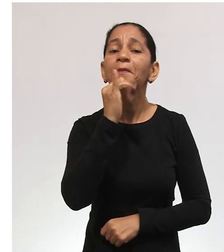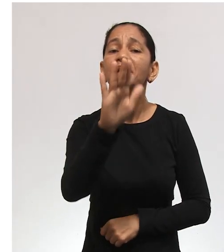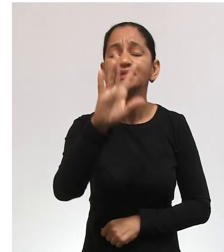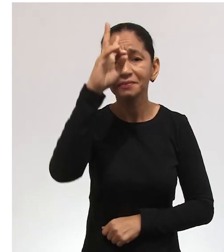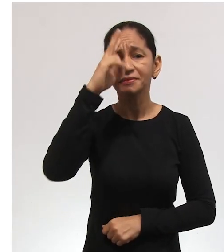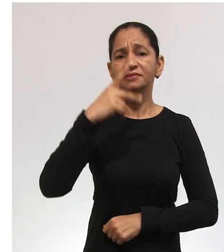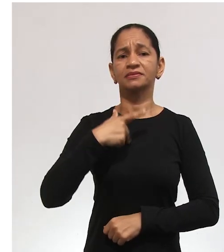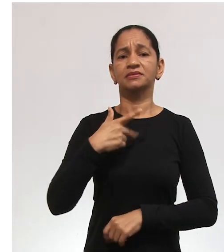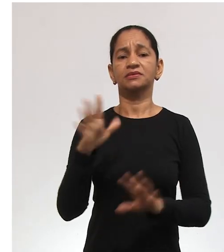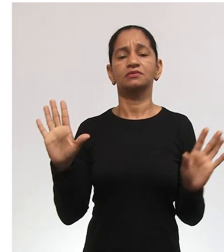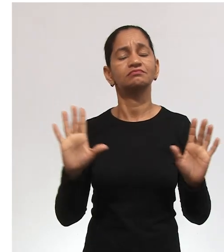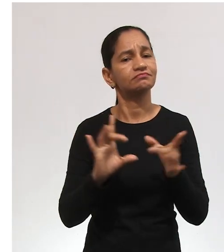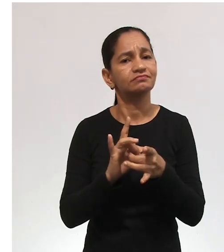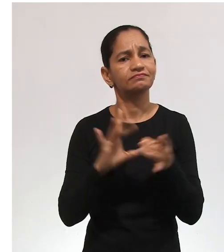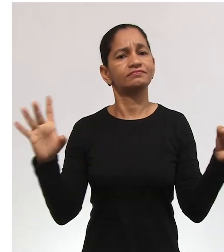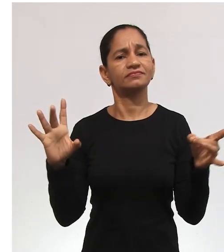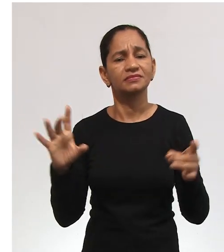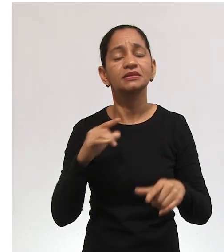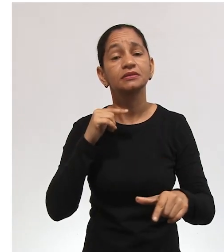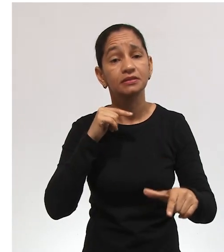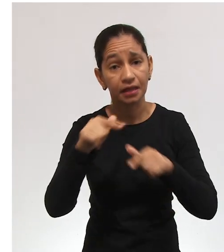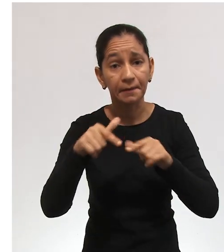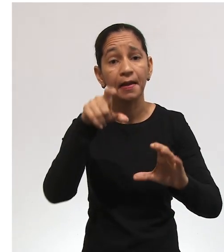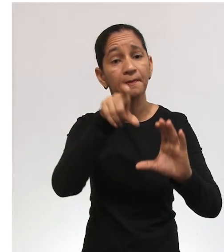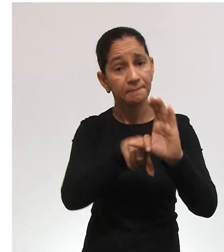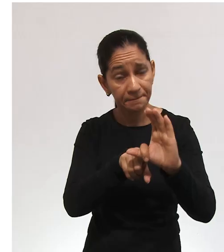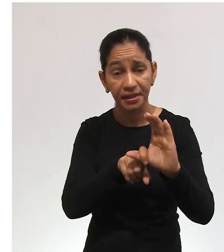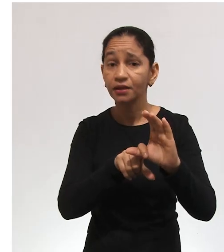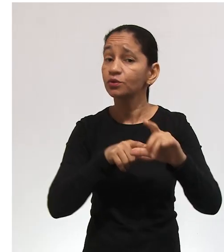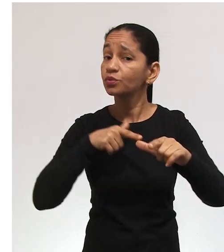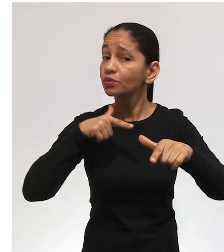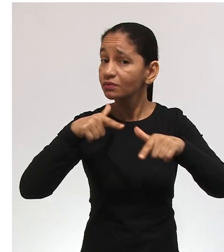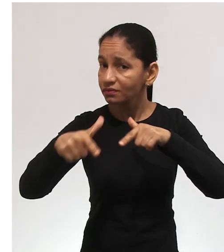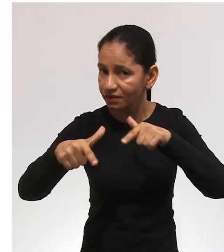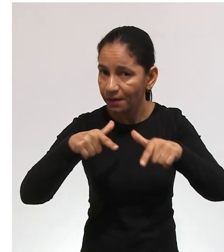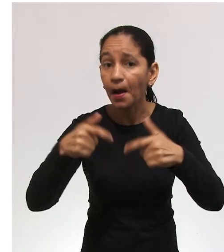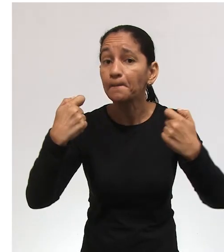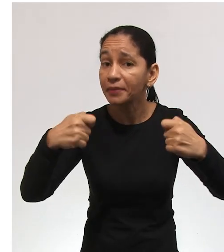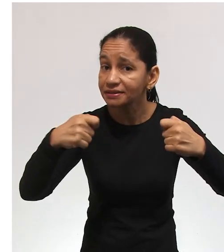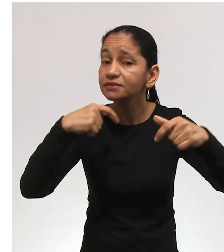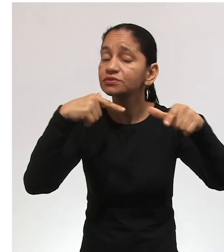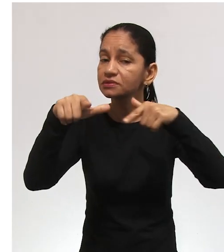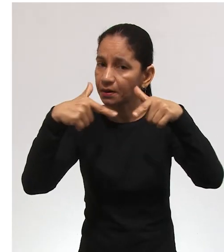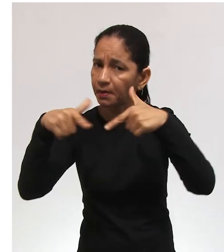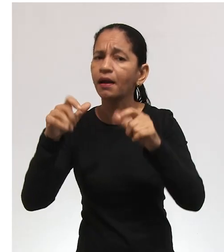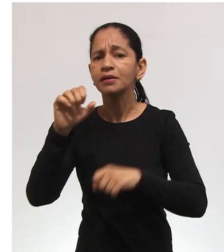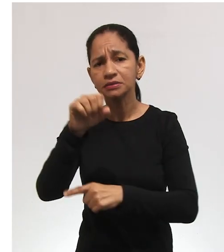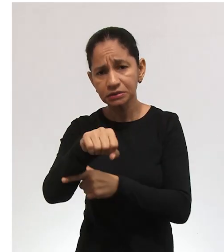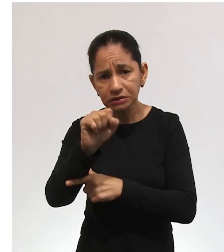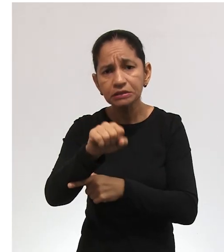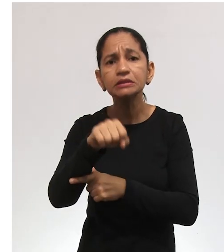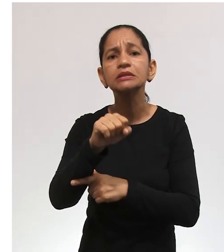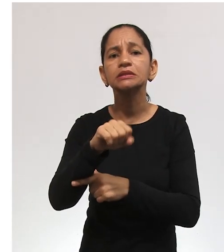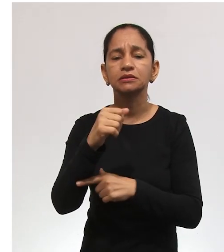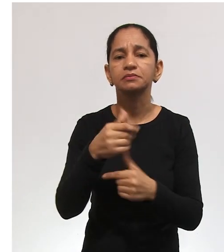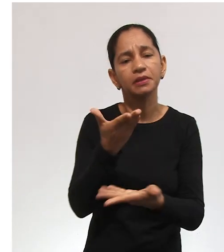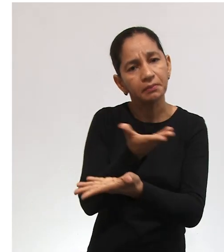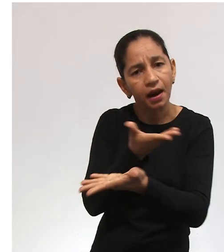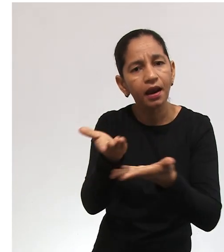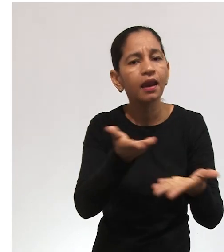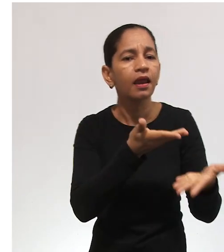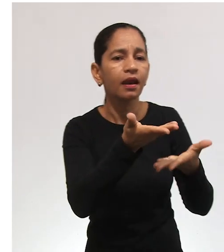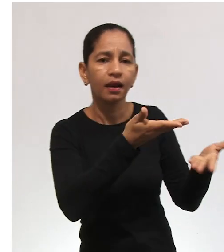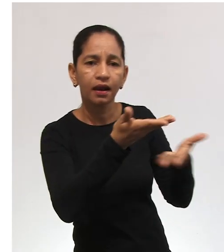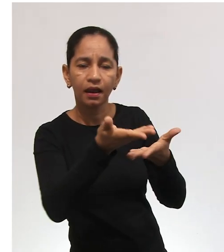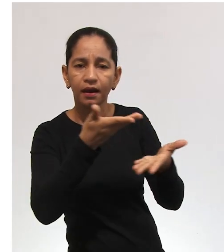ao contrário, hipossuficiente. Ele depende do trabalho para poder se colocar na sociedade, para poder consumir e, com